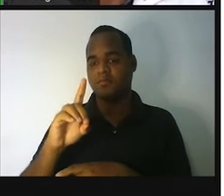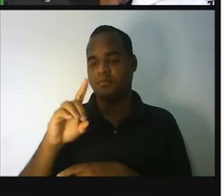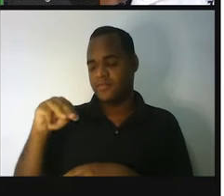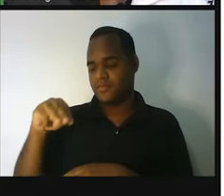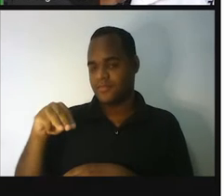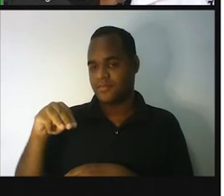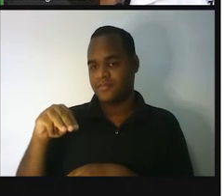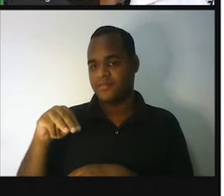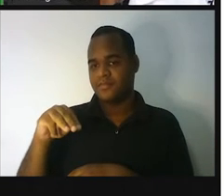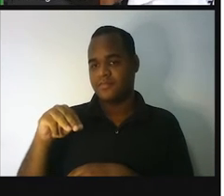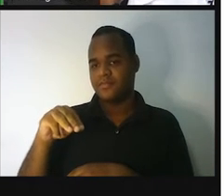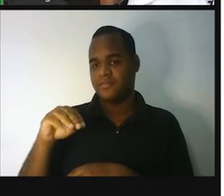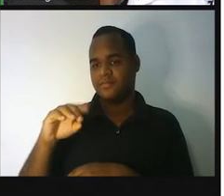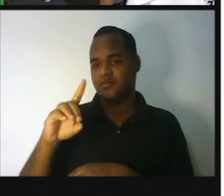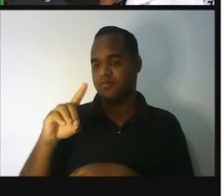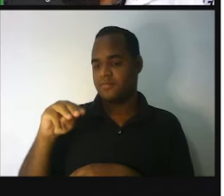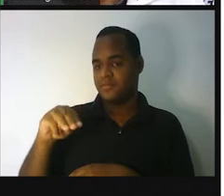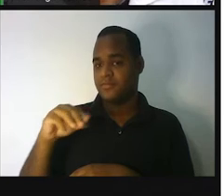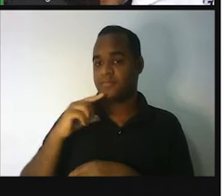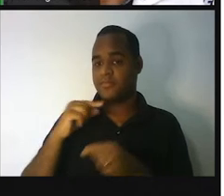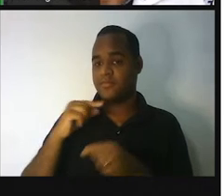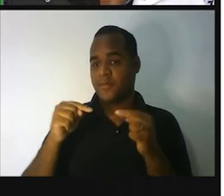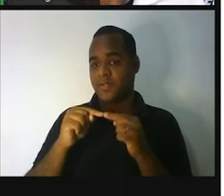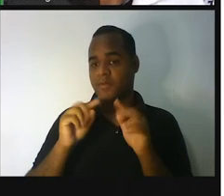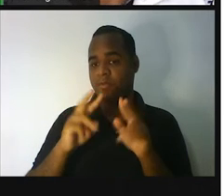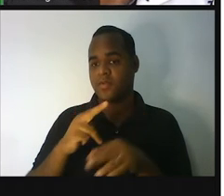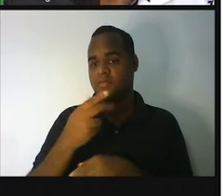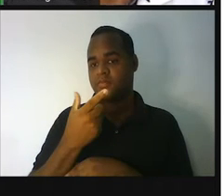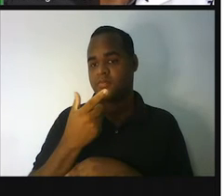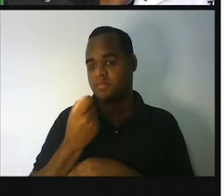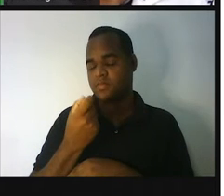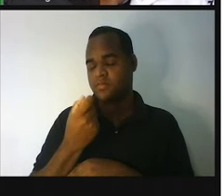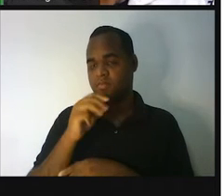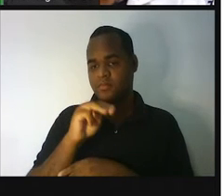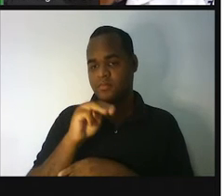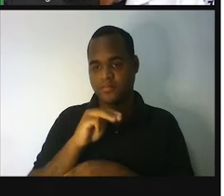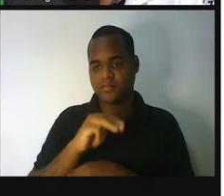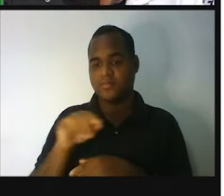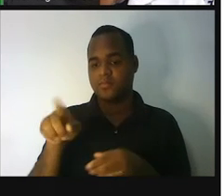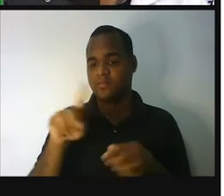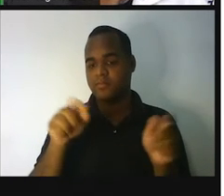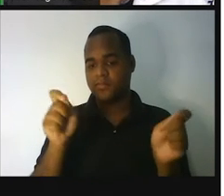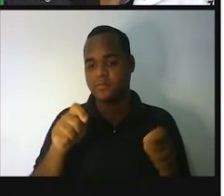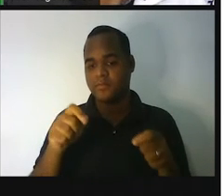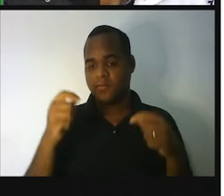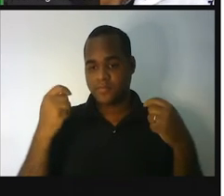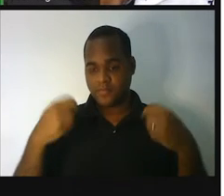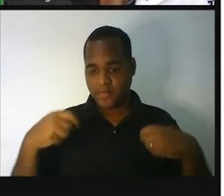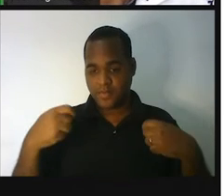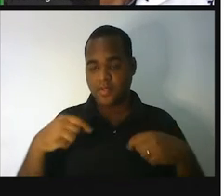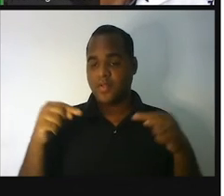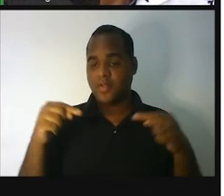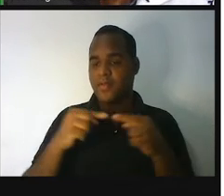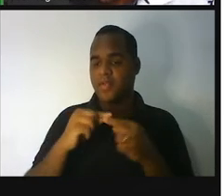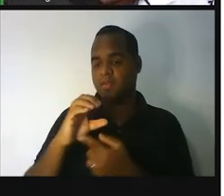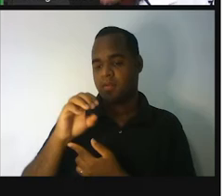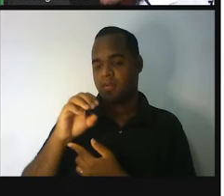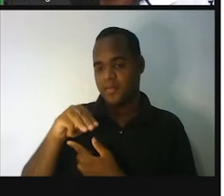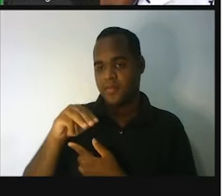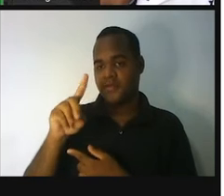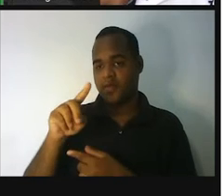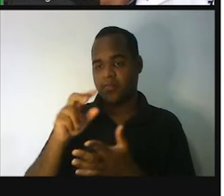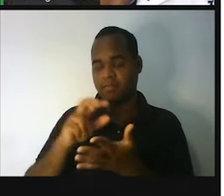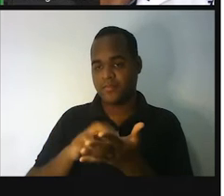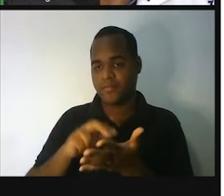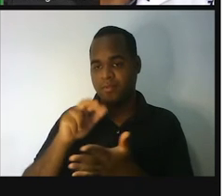metros é o mesmo e 20 de cima só que você precisa chegar no centímetros aí você vai